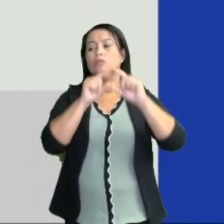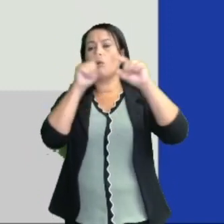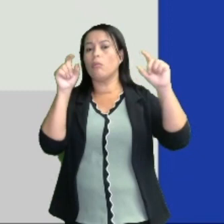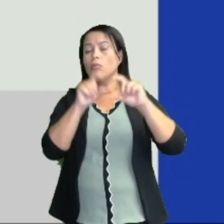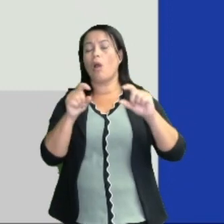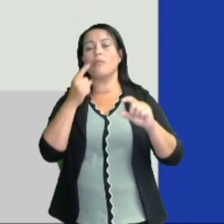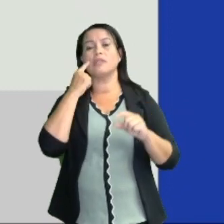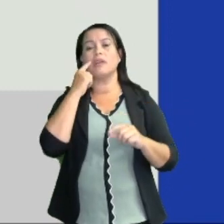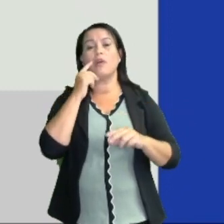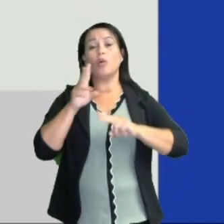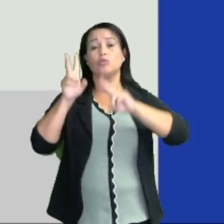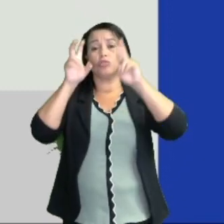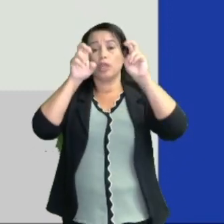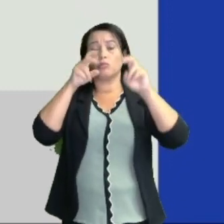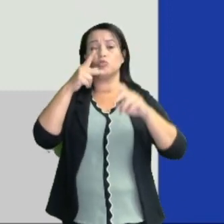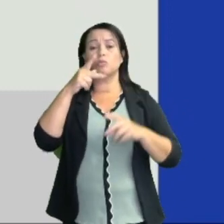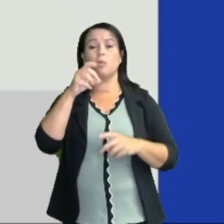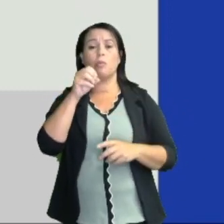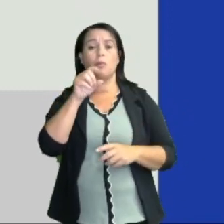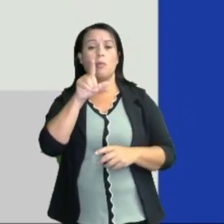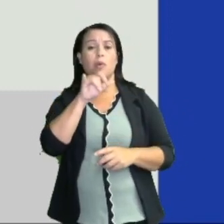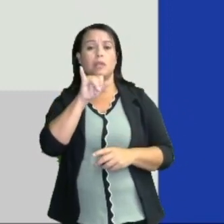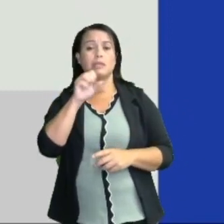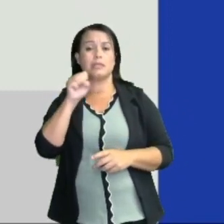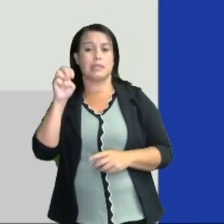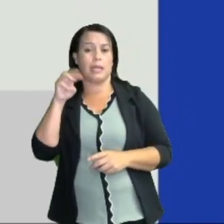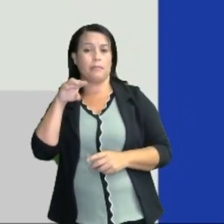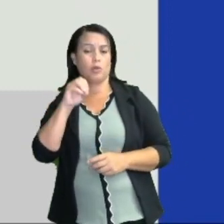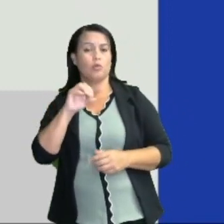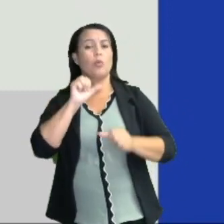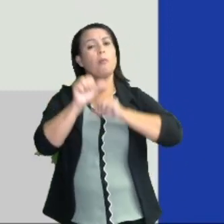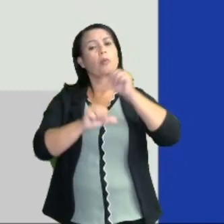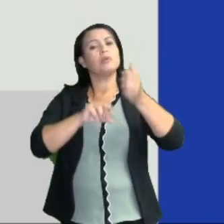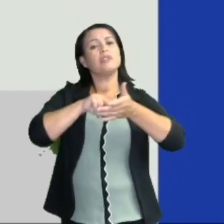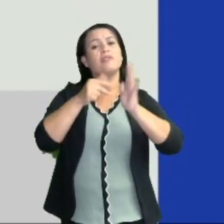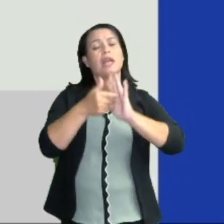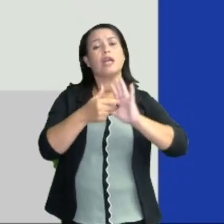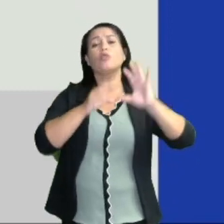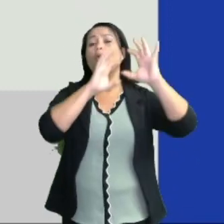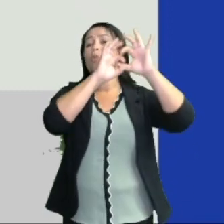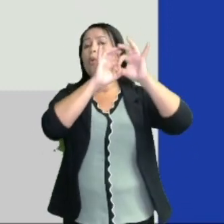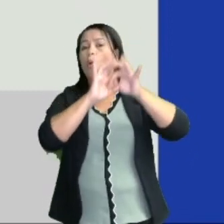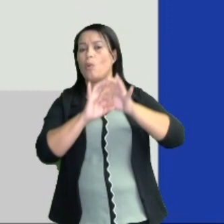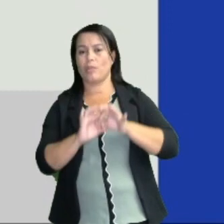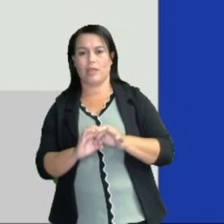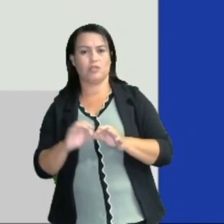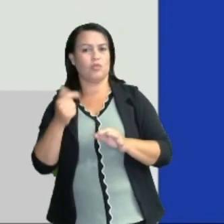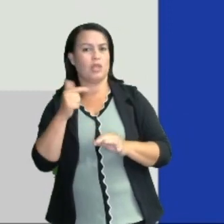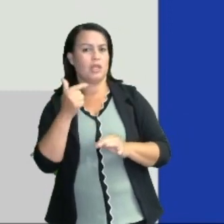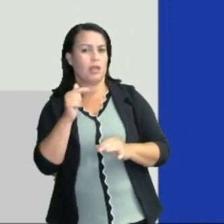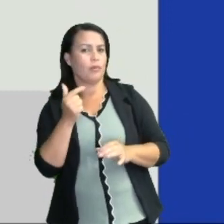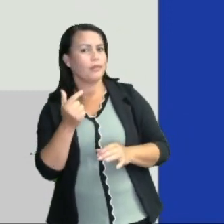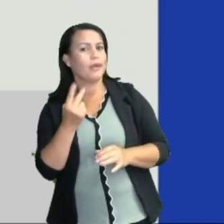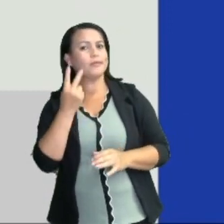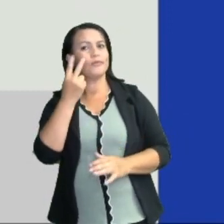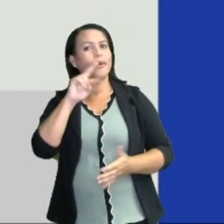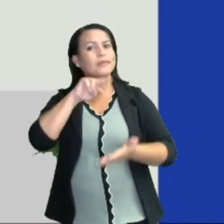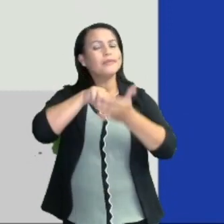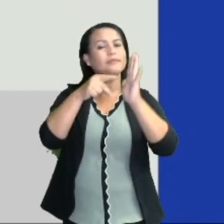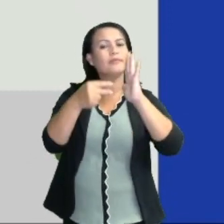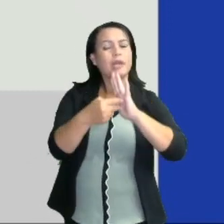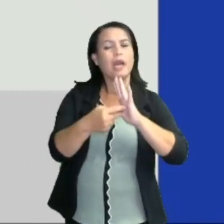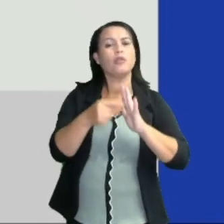os termos polissêmicos mudam seu significado conforme o contexto em questão e não existe duplo sentido.